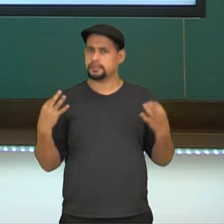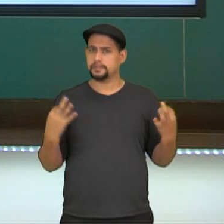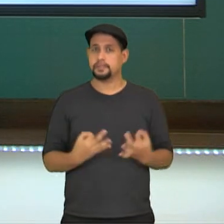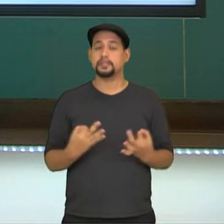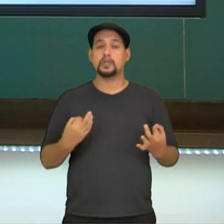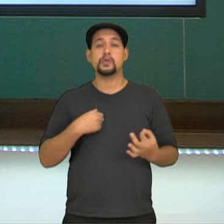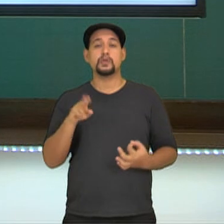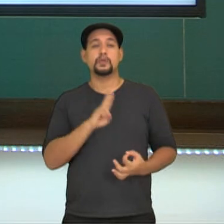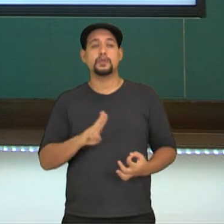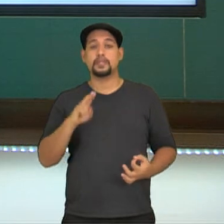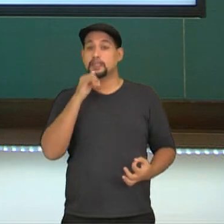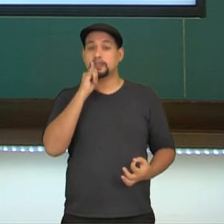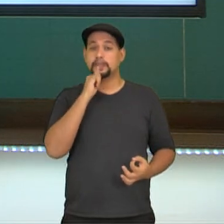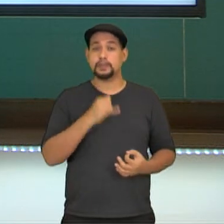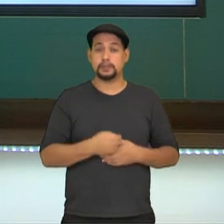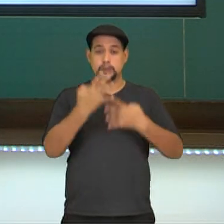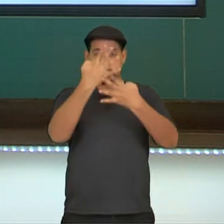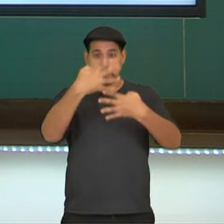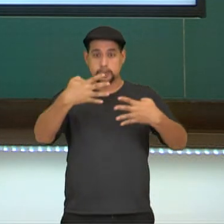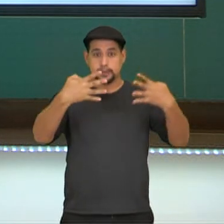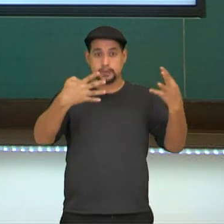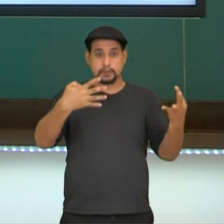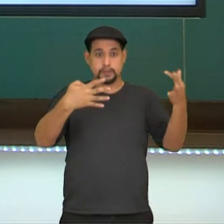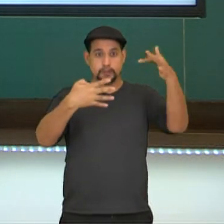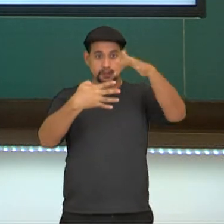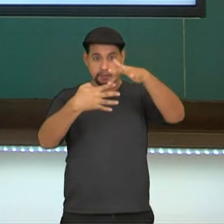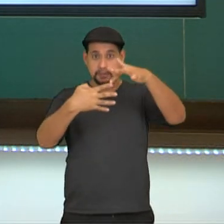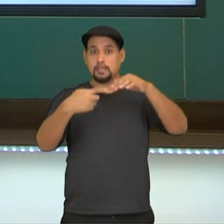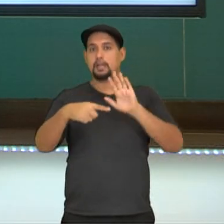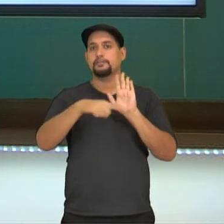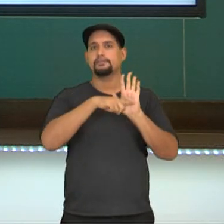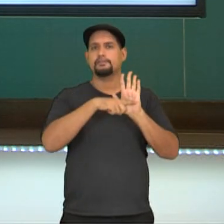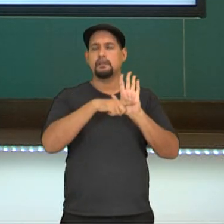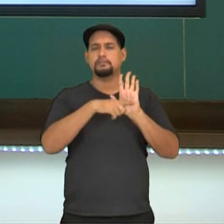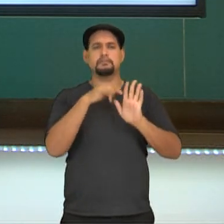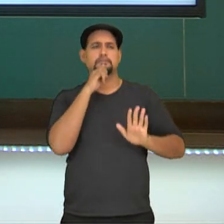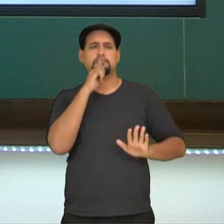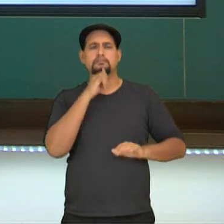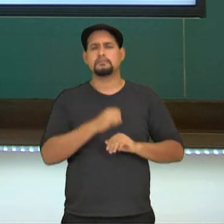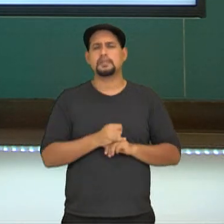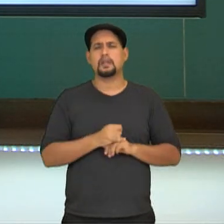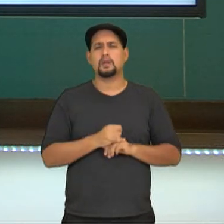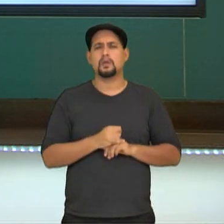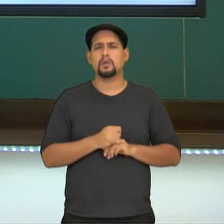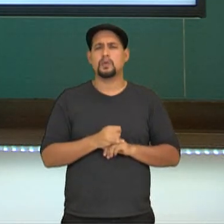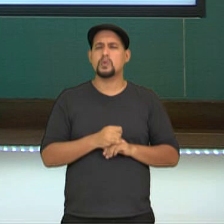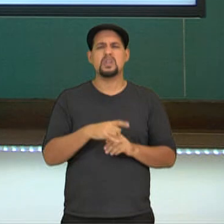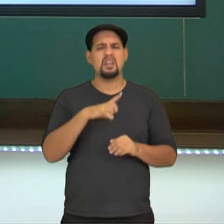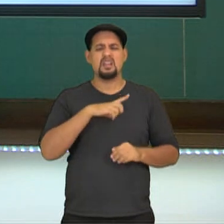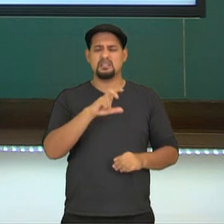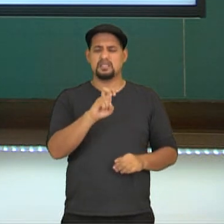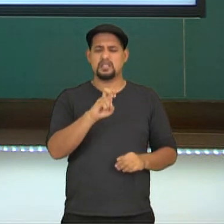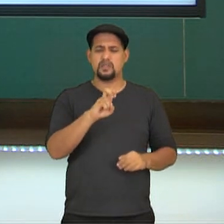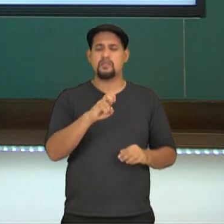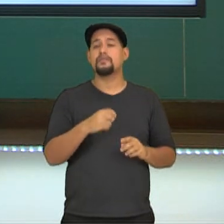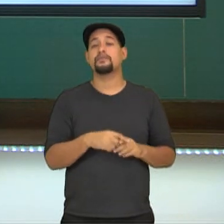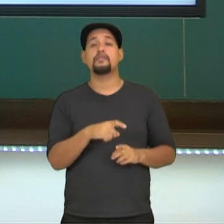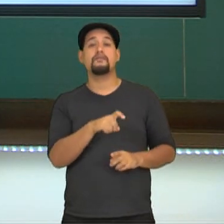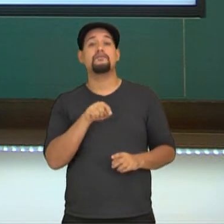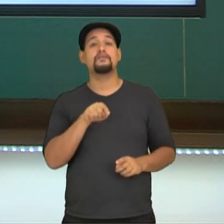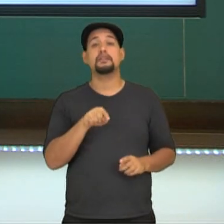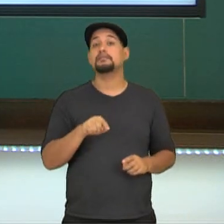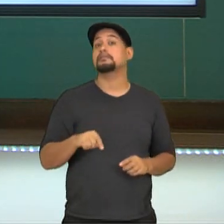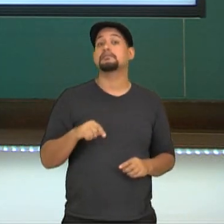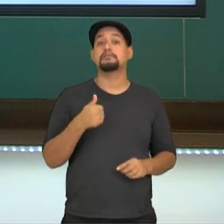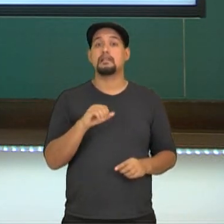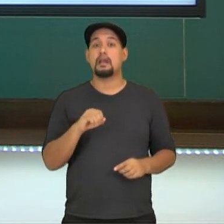e eu estou colocando essa carga aqui dentro. Essa carga é negativa, e aí me digam, o módulo do campo elétrico é de 5 vezes 10 elevado a 7 newtons